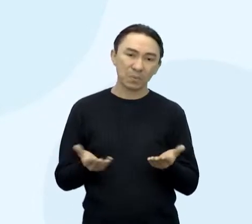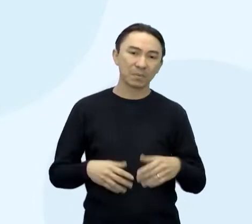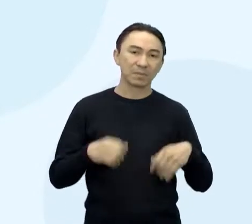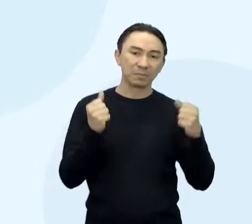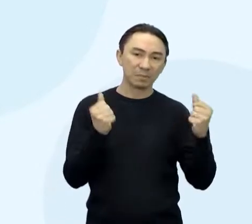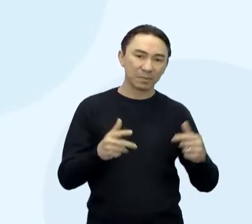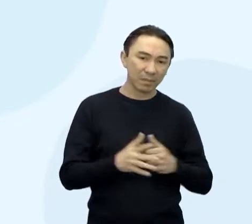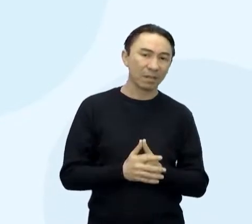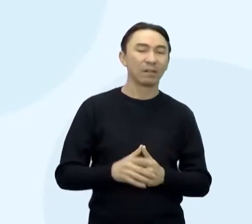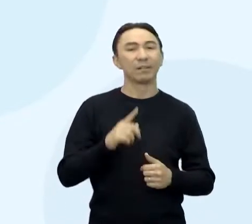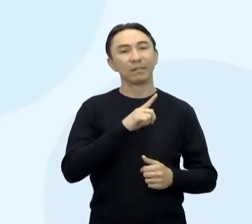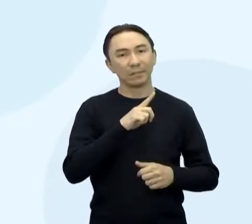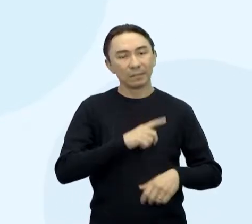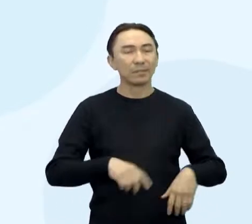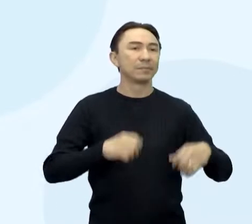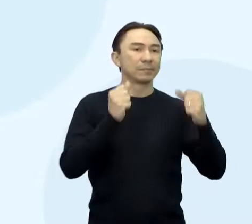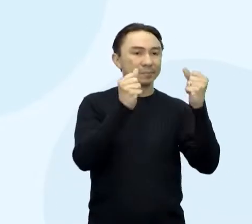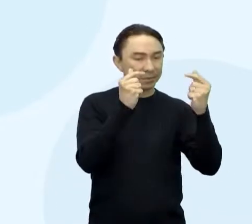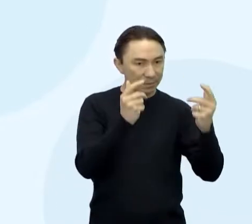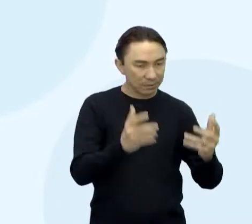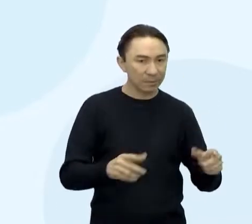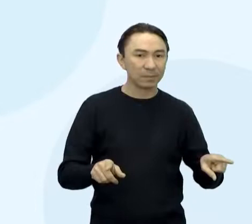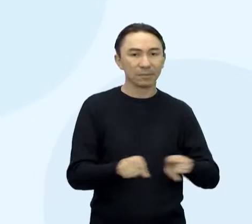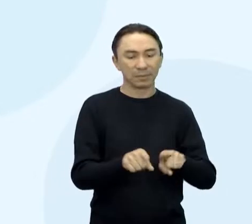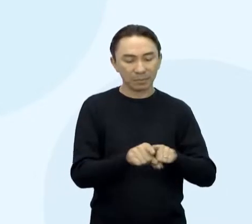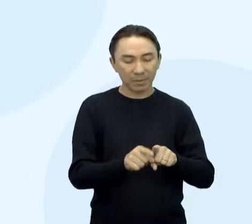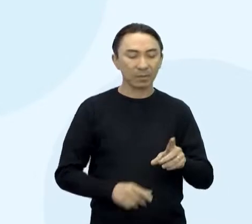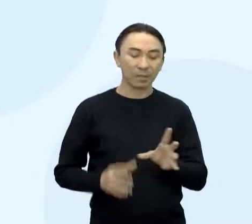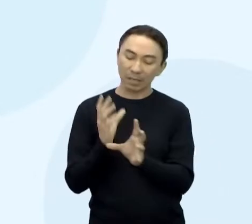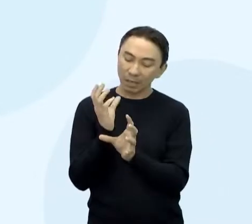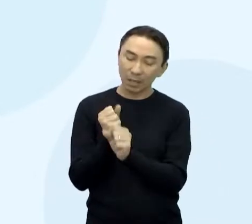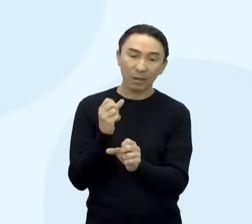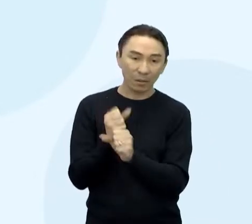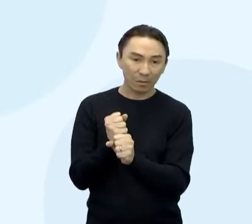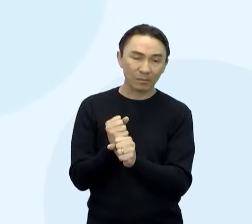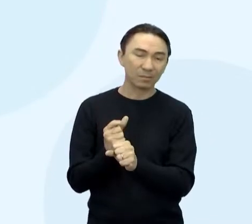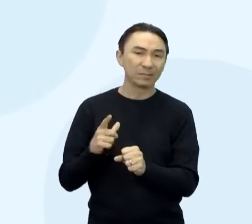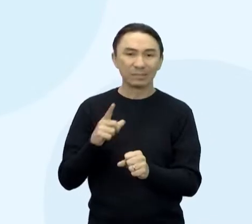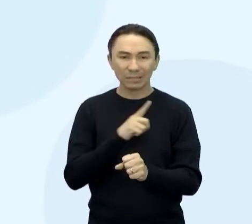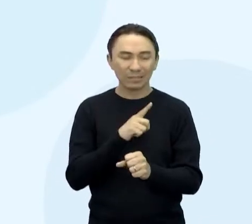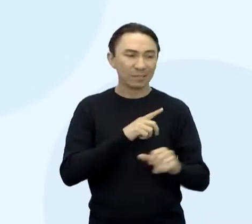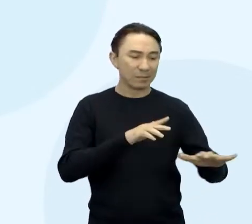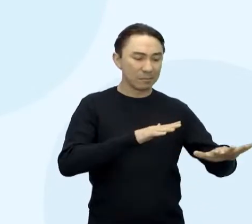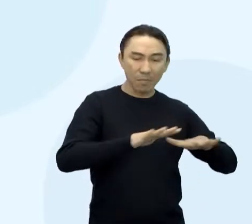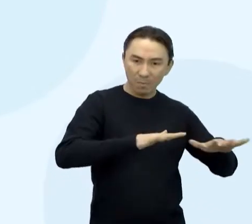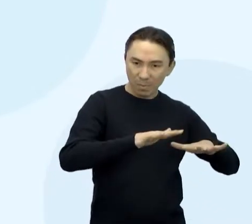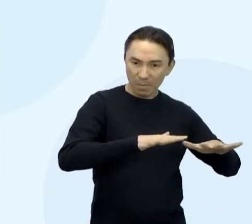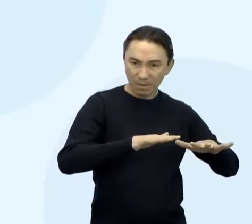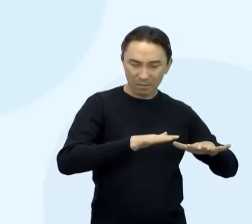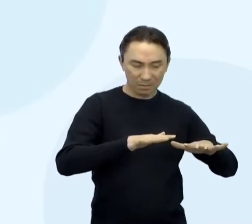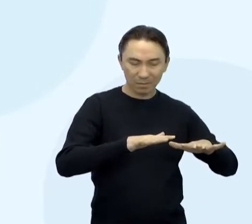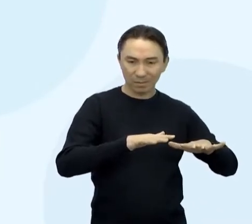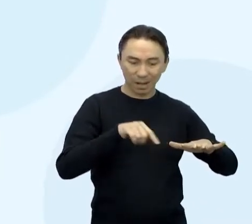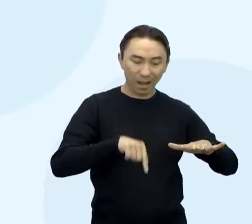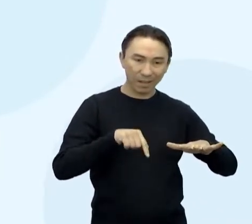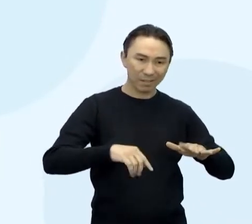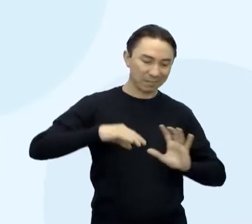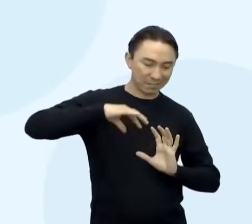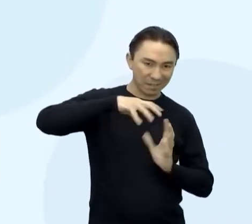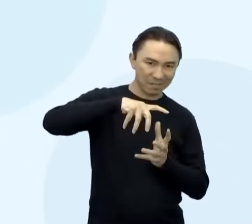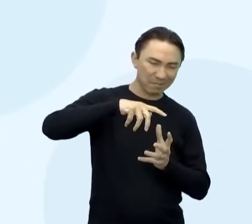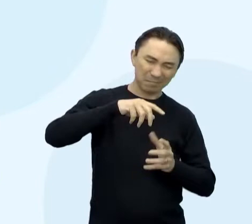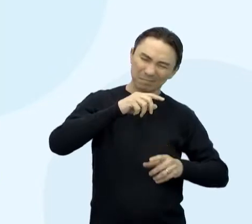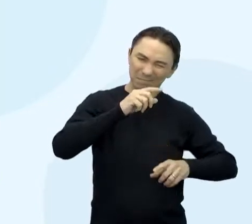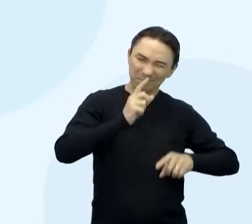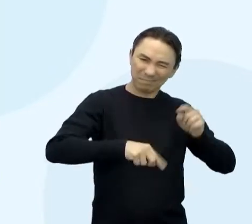e cálculos a respeito dos movimentos, né, que a gente tem aí de objetos na Terra, né?